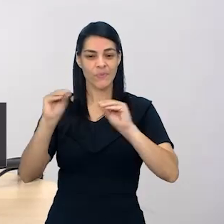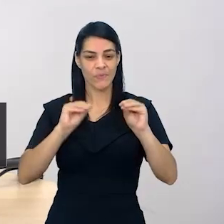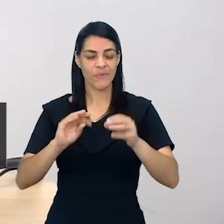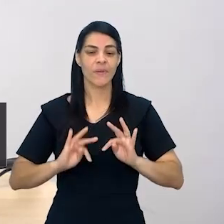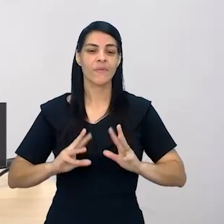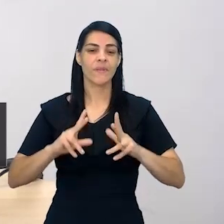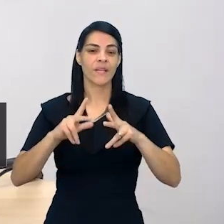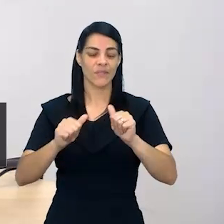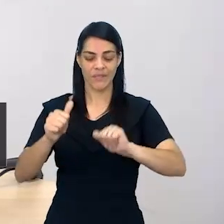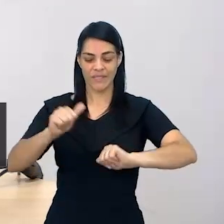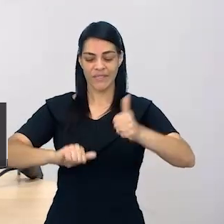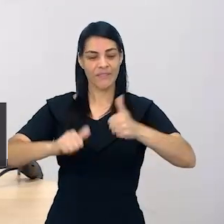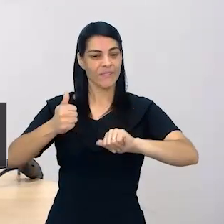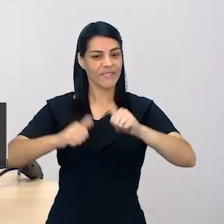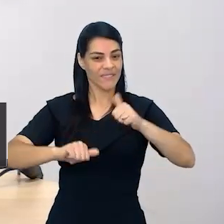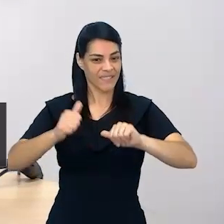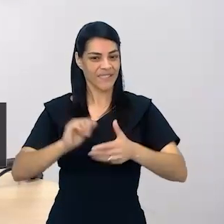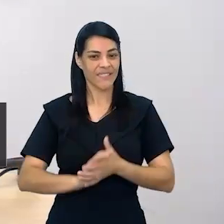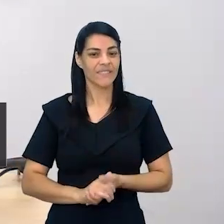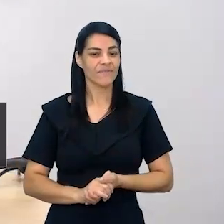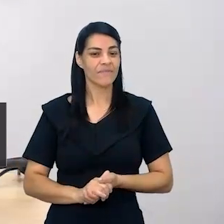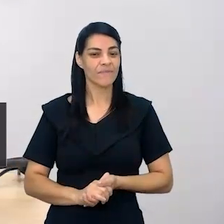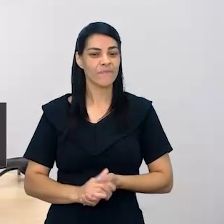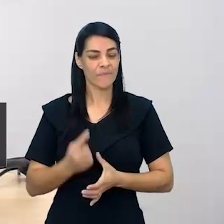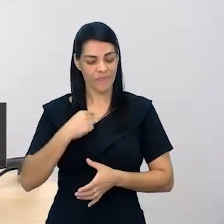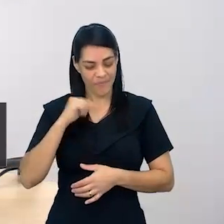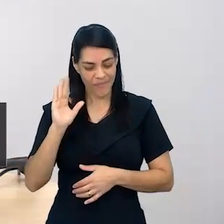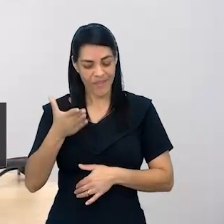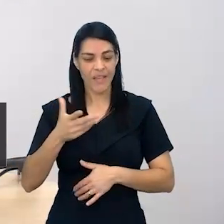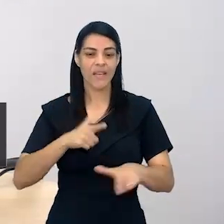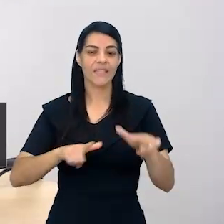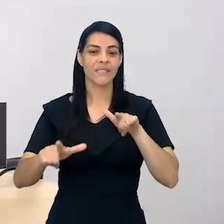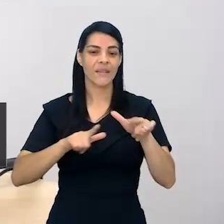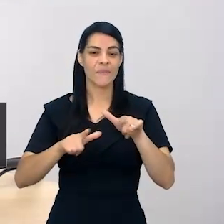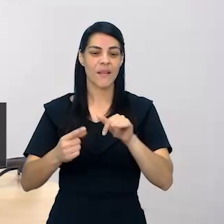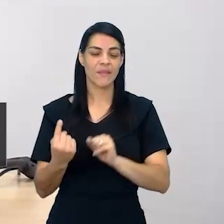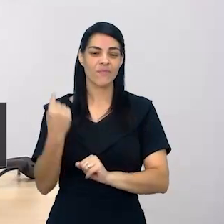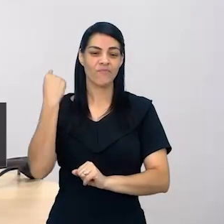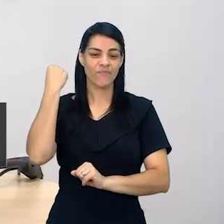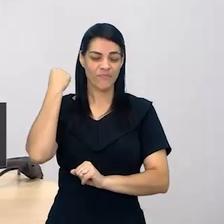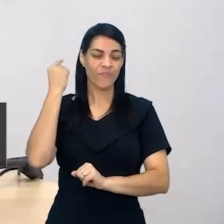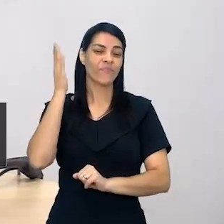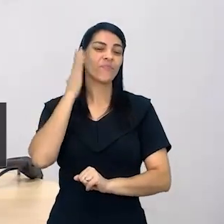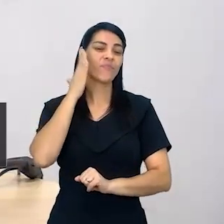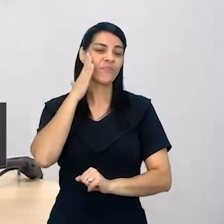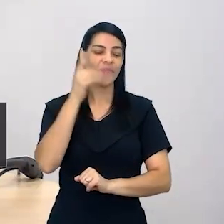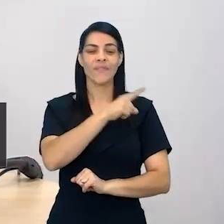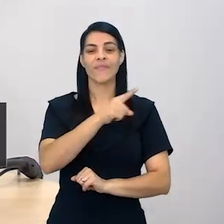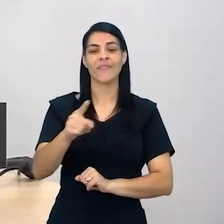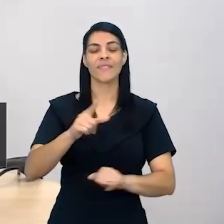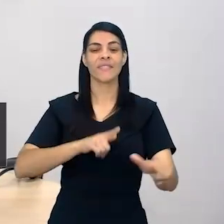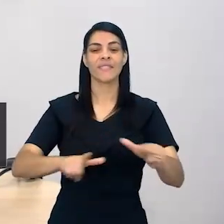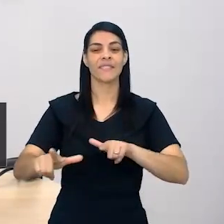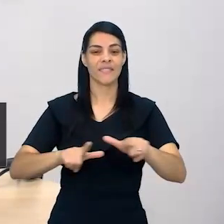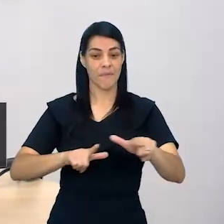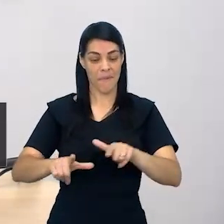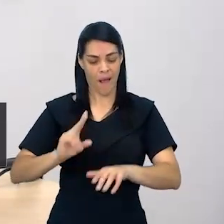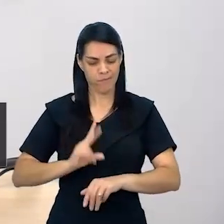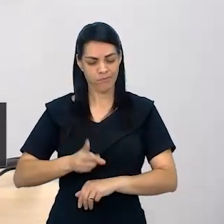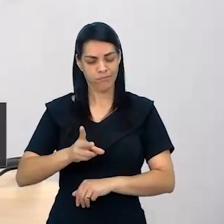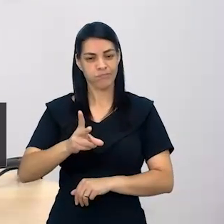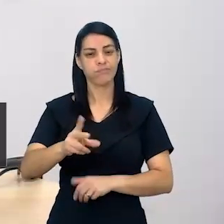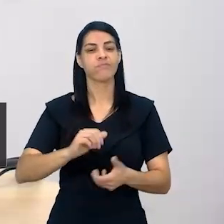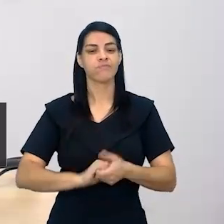de equipe de avaliação de Eu já trabalhei Eu sei que vocês estão trabalhando incansavelmente